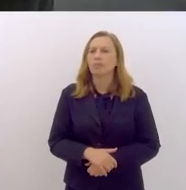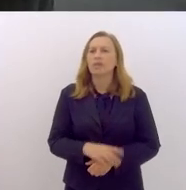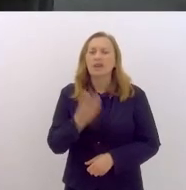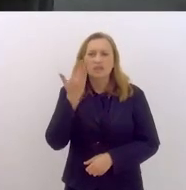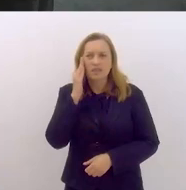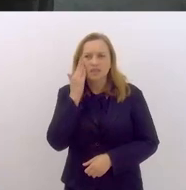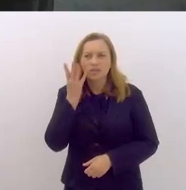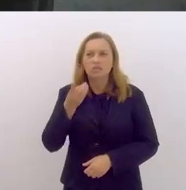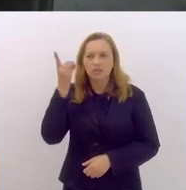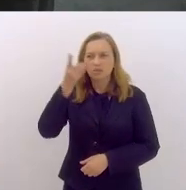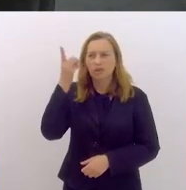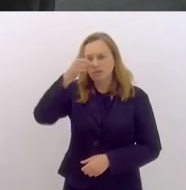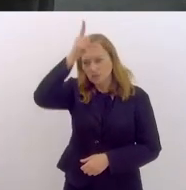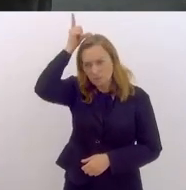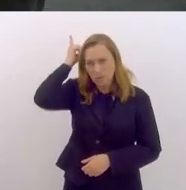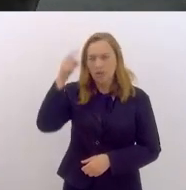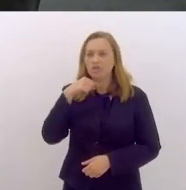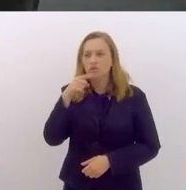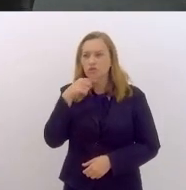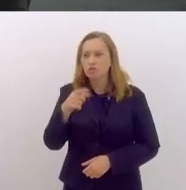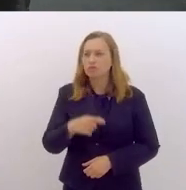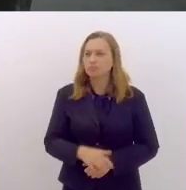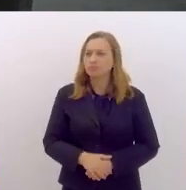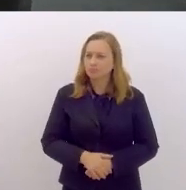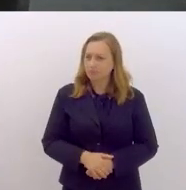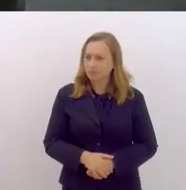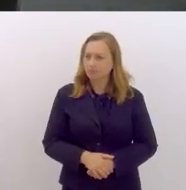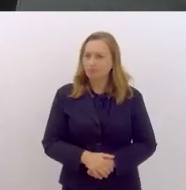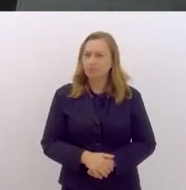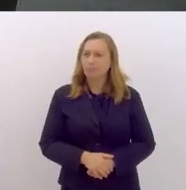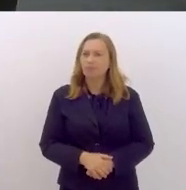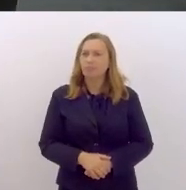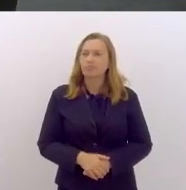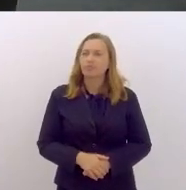Entendeu, deputado Luiz Paulo? A dúvida?